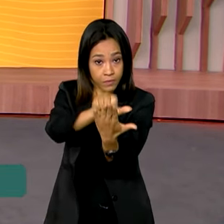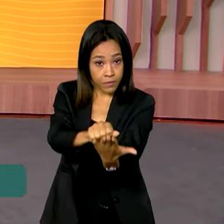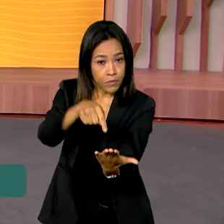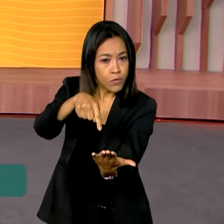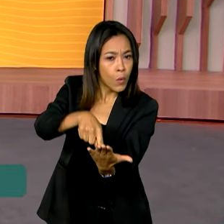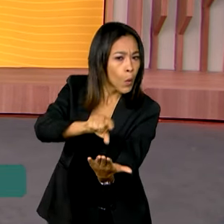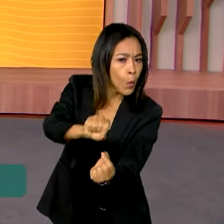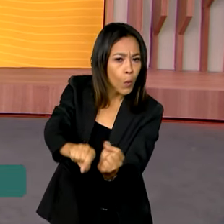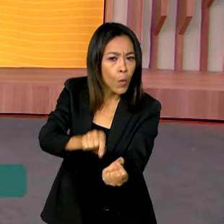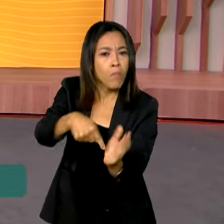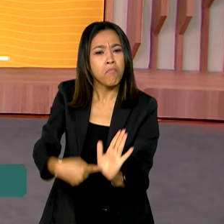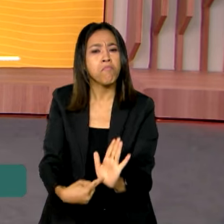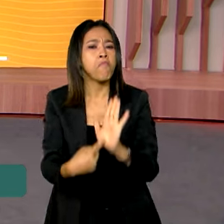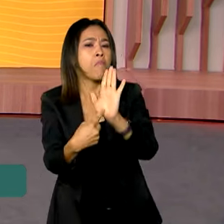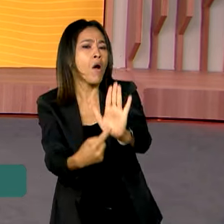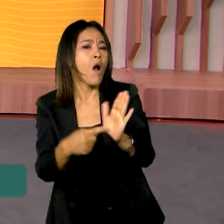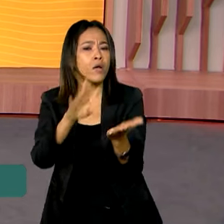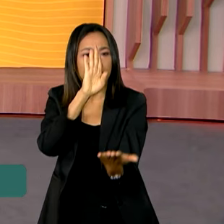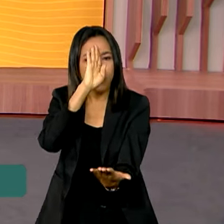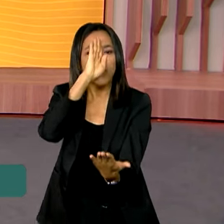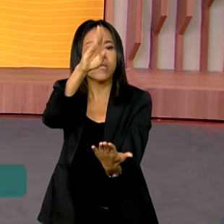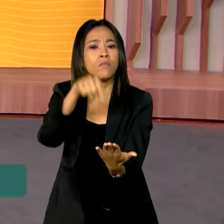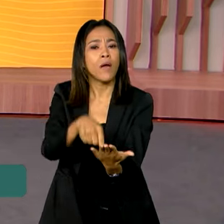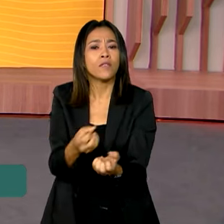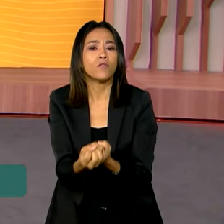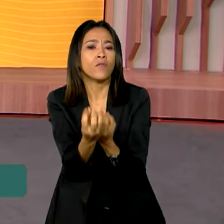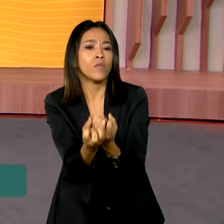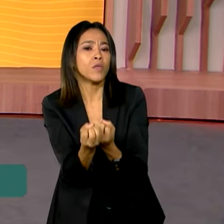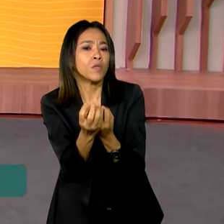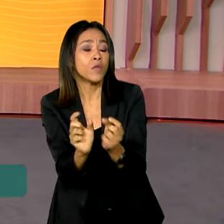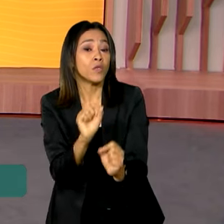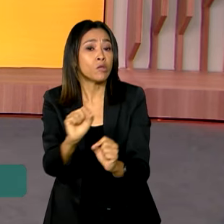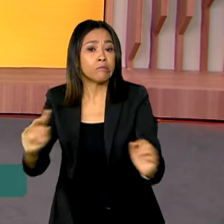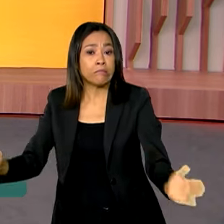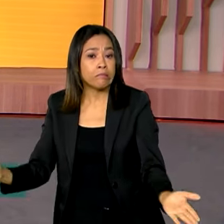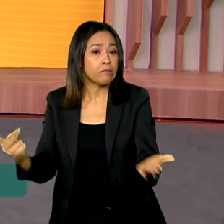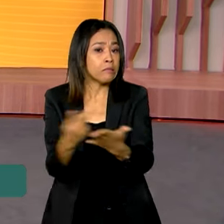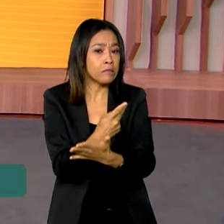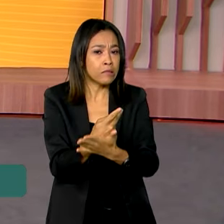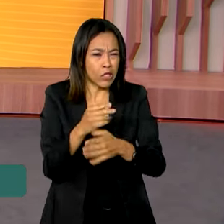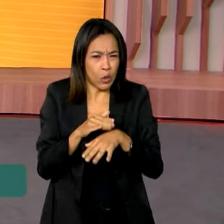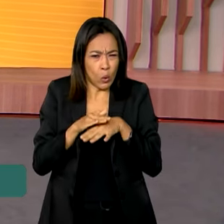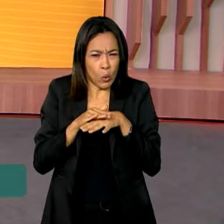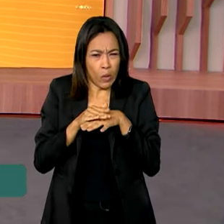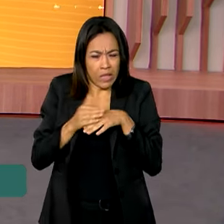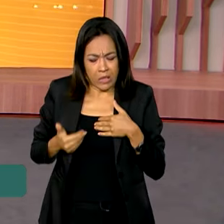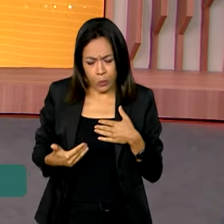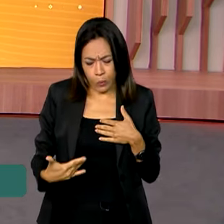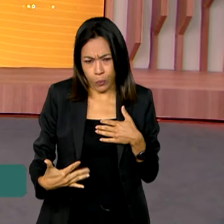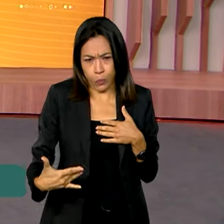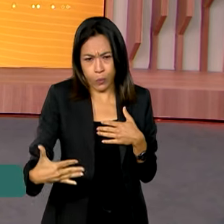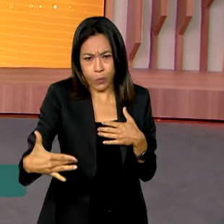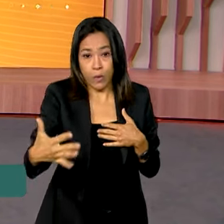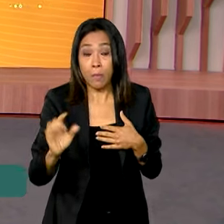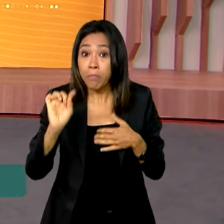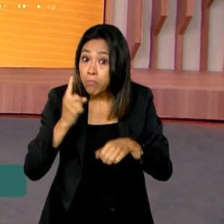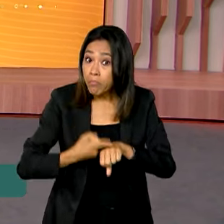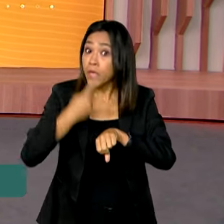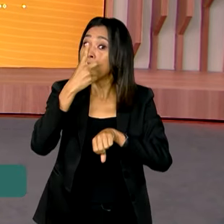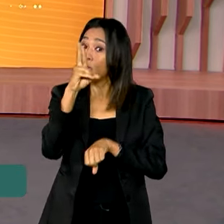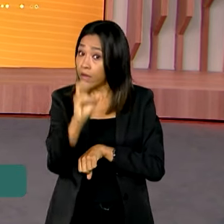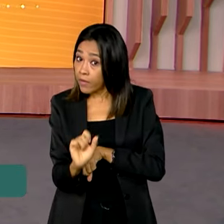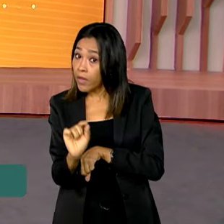um levantamento que mostra os principais indicadores que levam ao surgimento de doenças crônicas. Pela primeira vez, ela vai